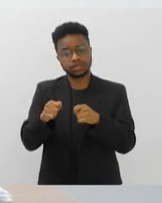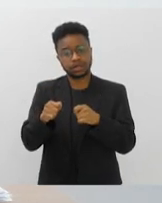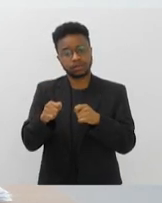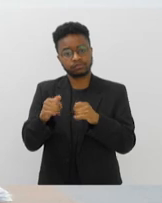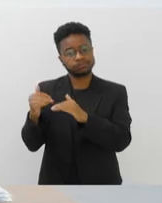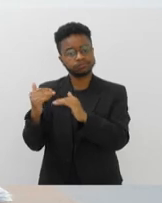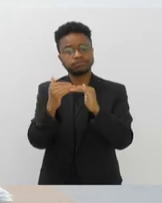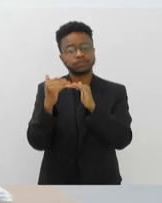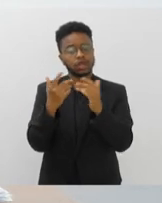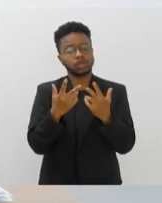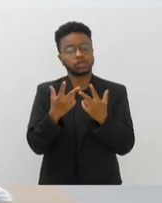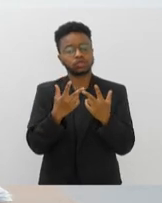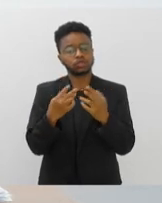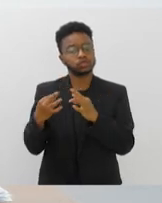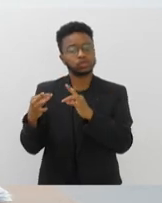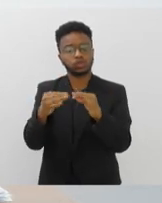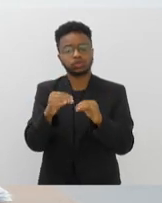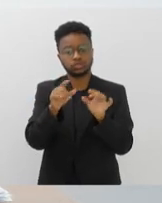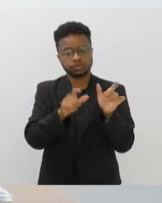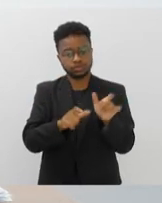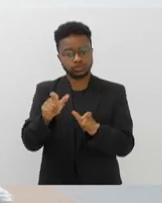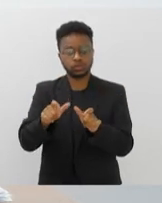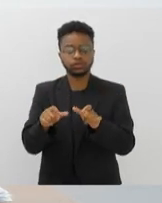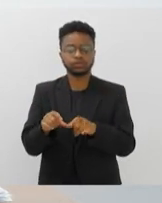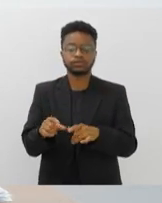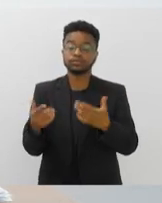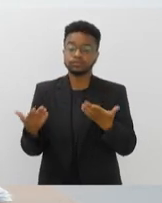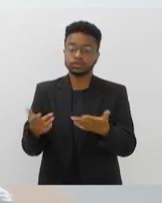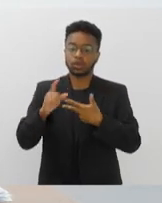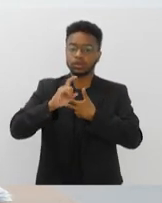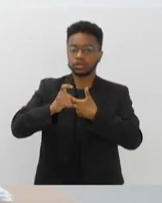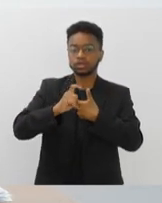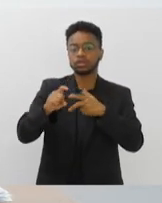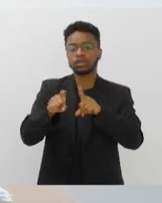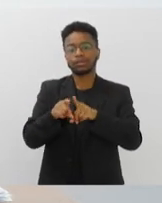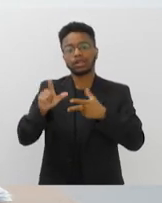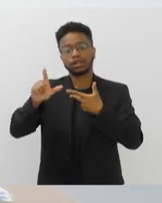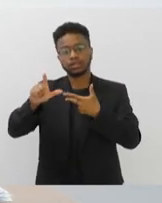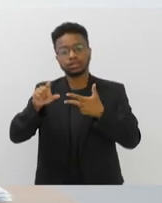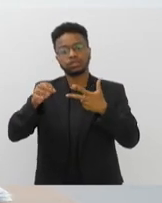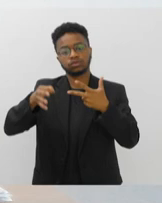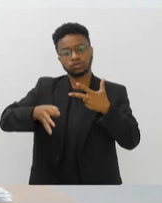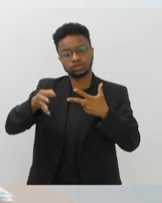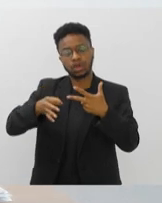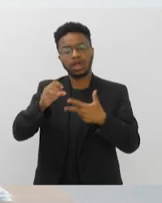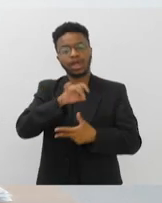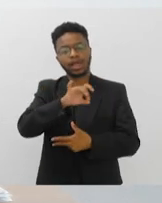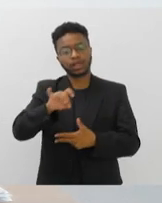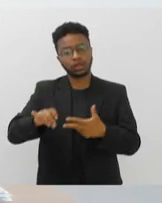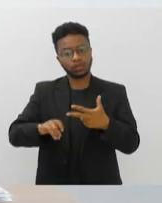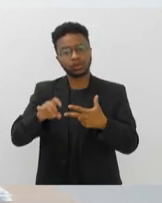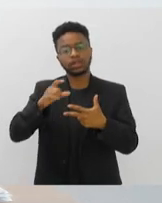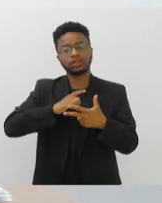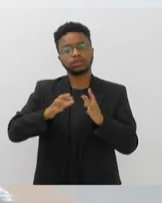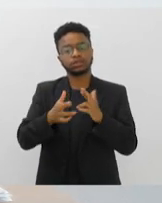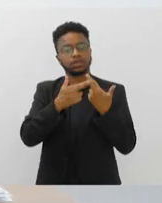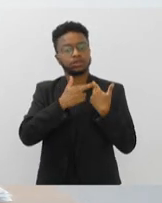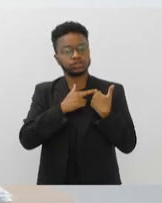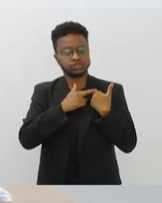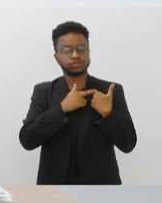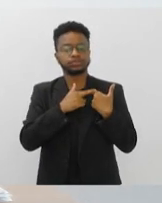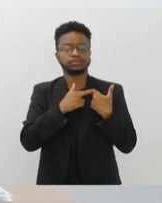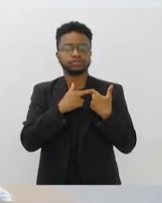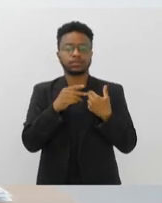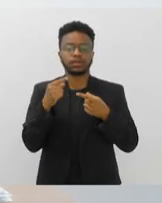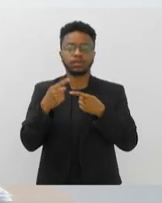inclusive quem exerce o poder então tanto na Esfera do executivo como legislativo judiciário cada um tem a sua parcela de responsabilidade